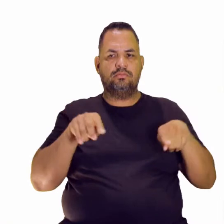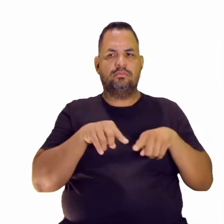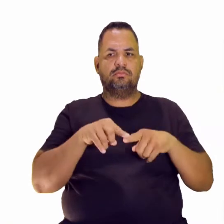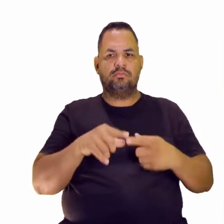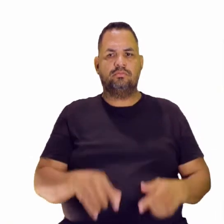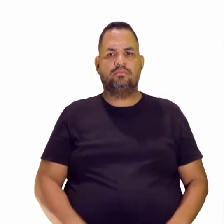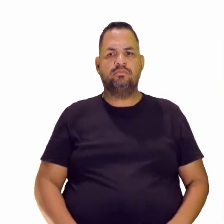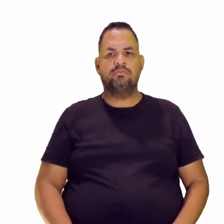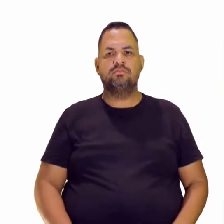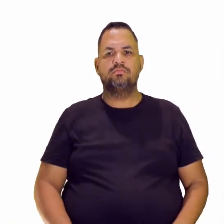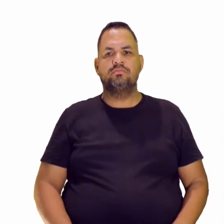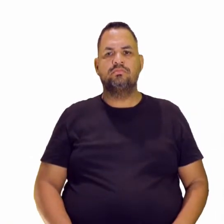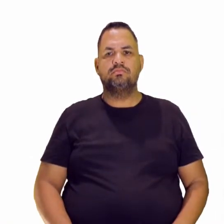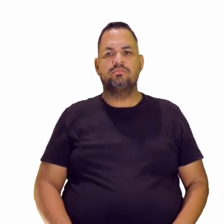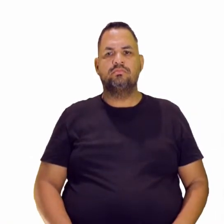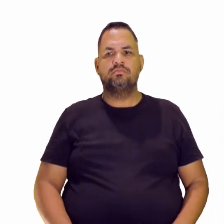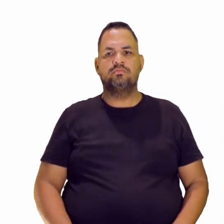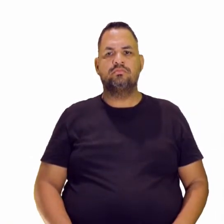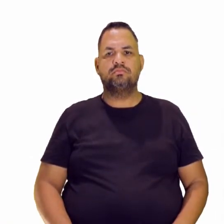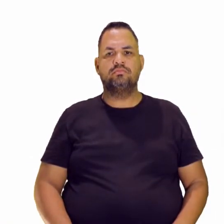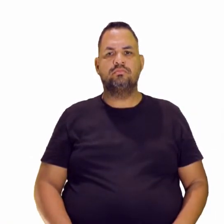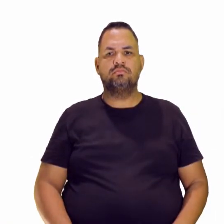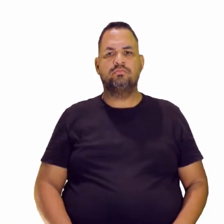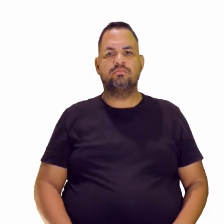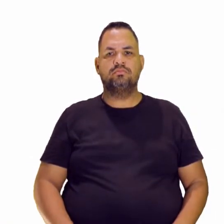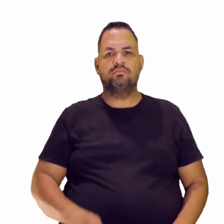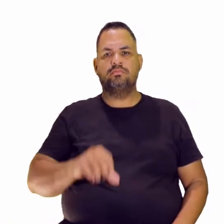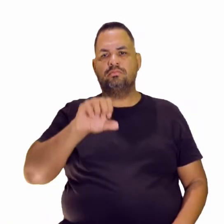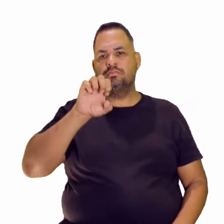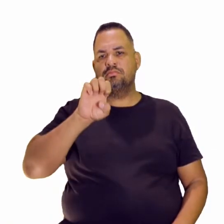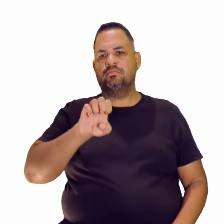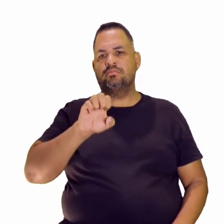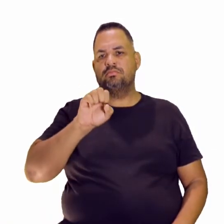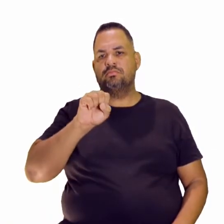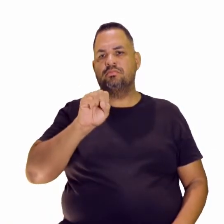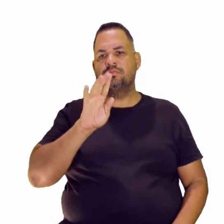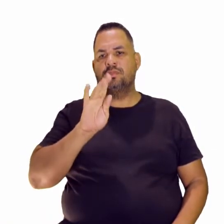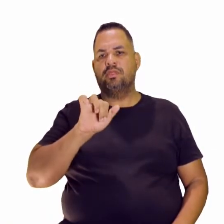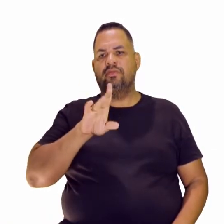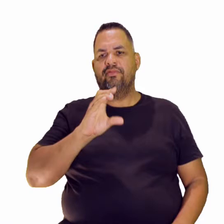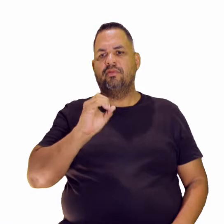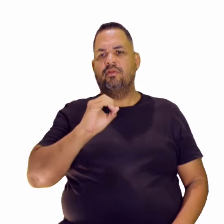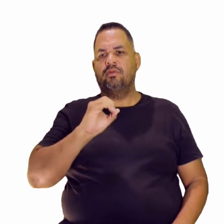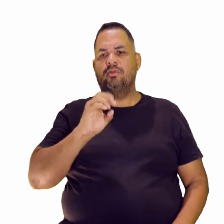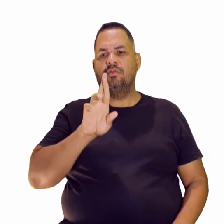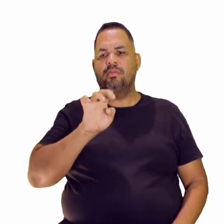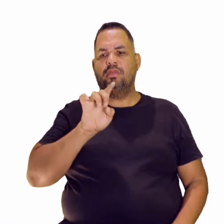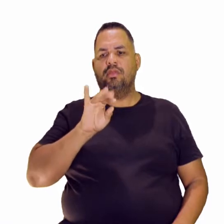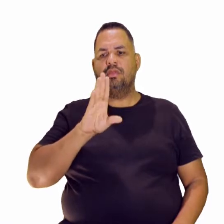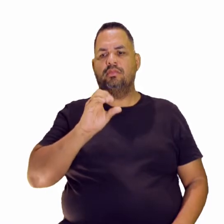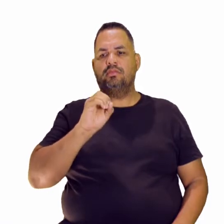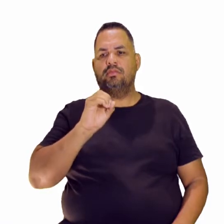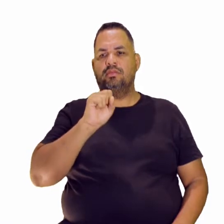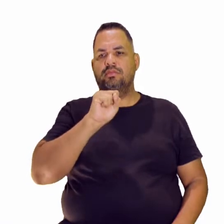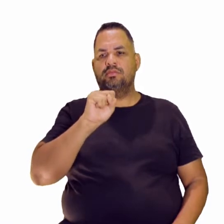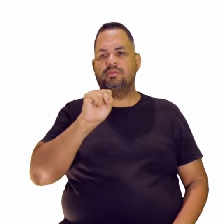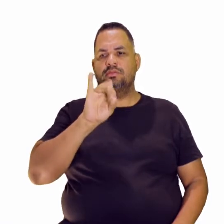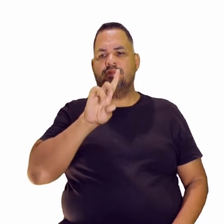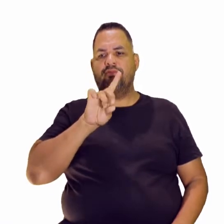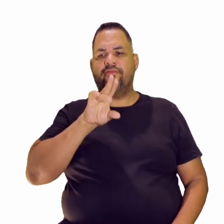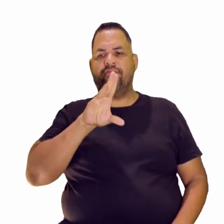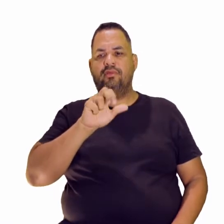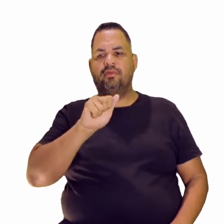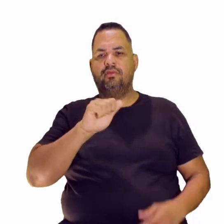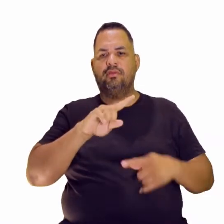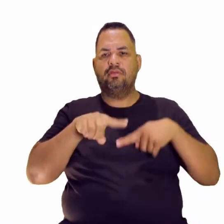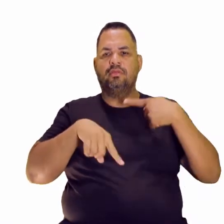Estevão Silva. O Estevão Roberto da Silva, ele também foi pintor e